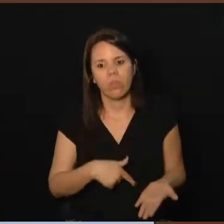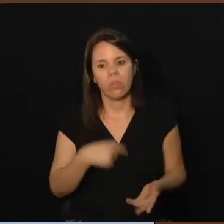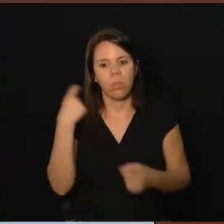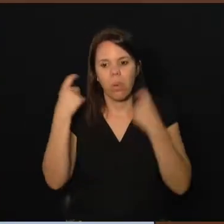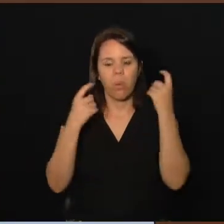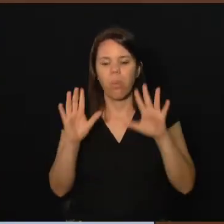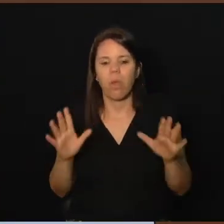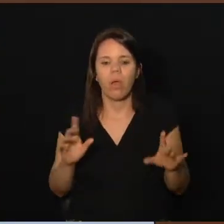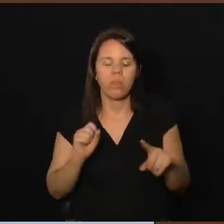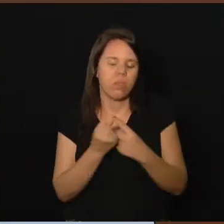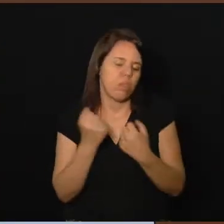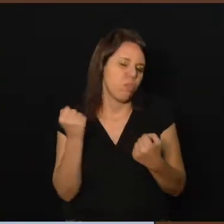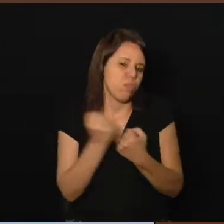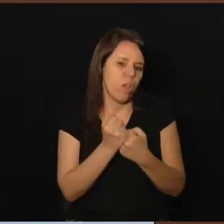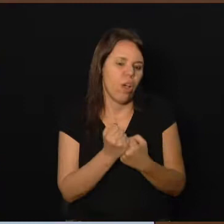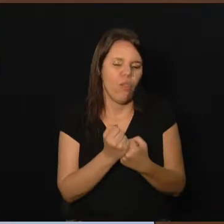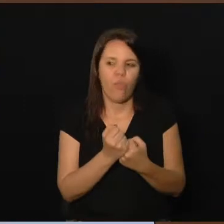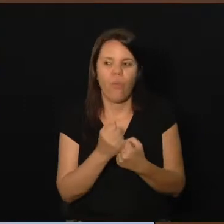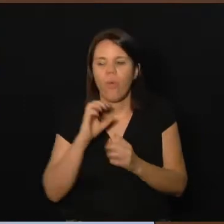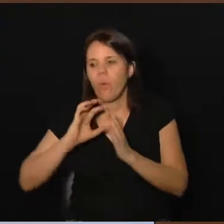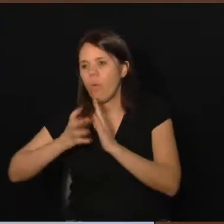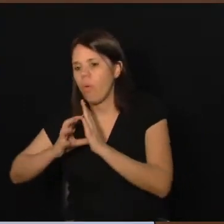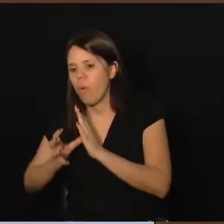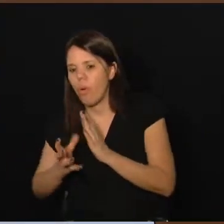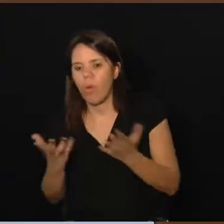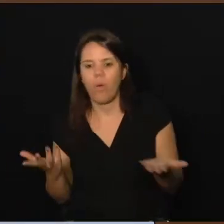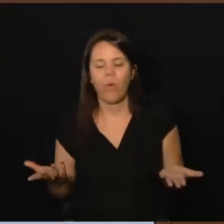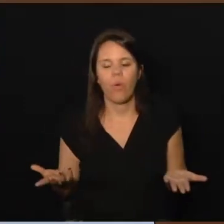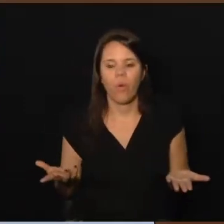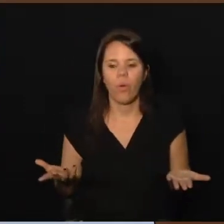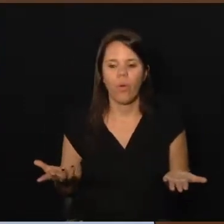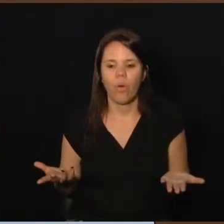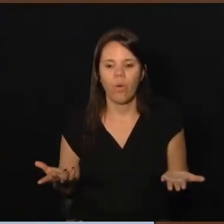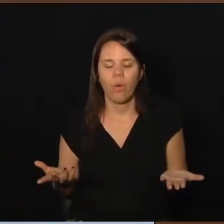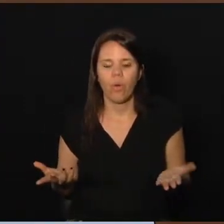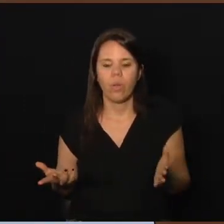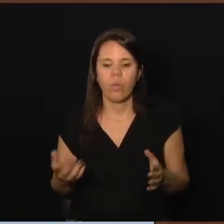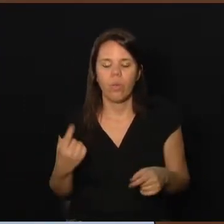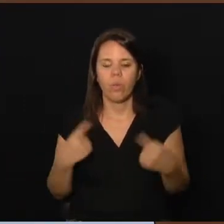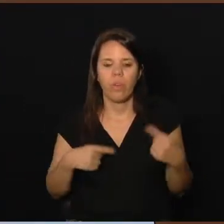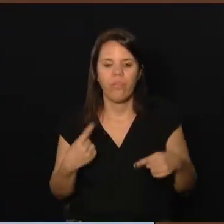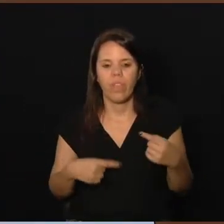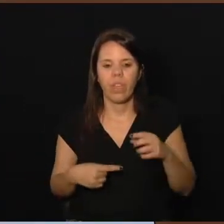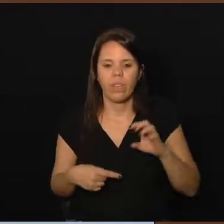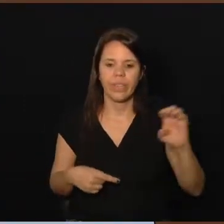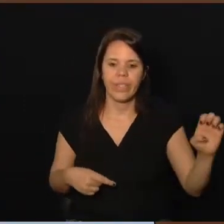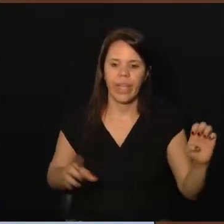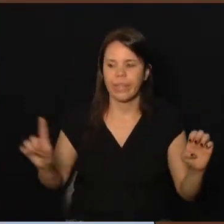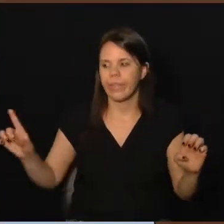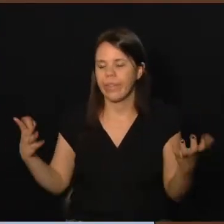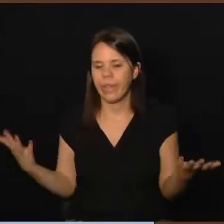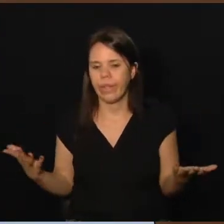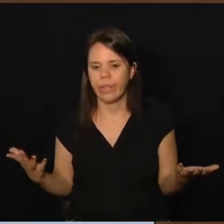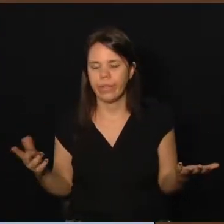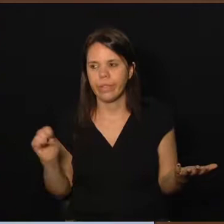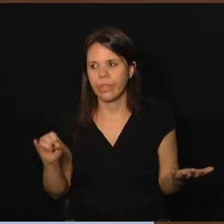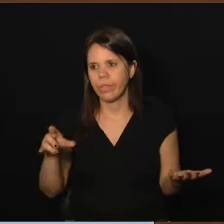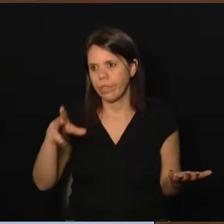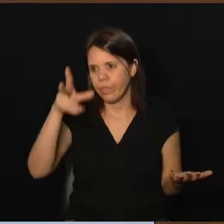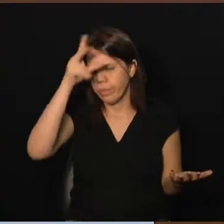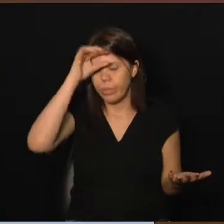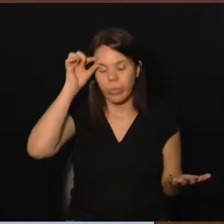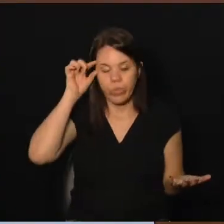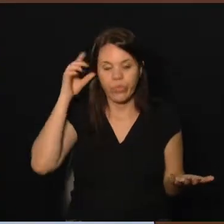vai seguir a linha esquerda, se a saúde vai seguir a linha direita, se o prefeito é A, B, C. Eles estão preocupados que faça a